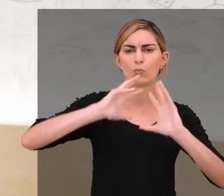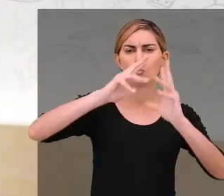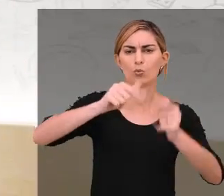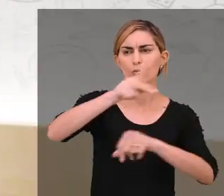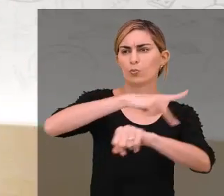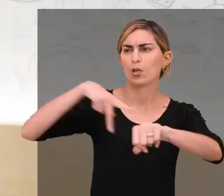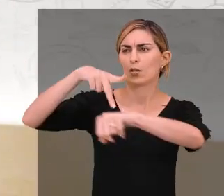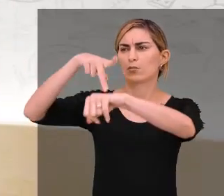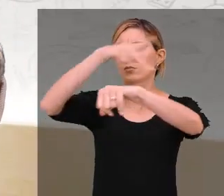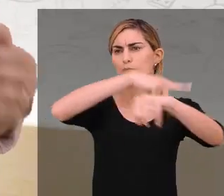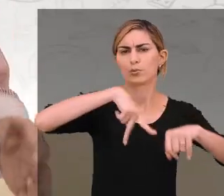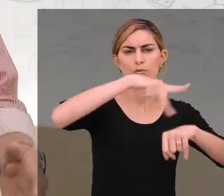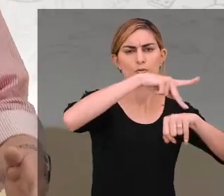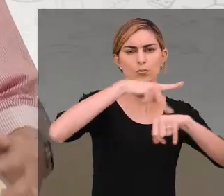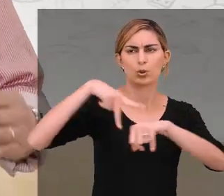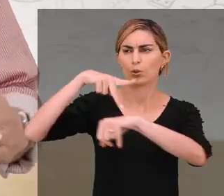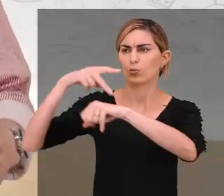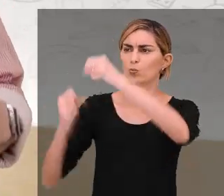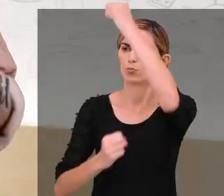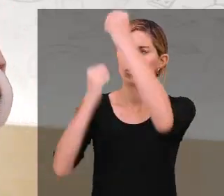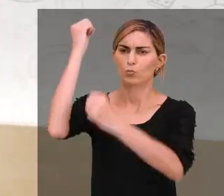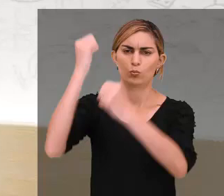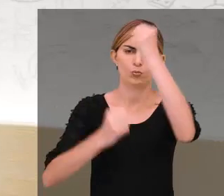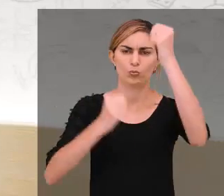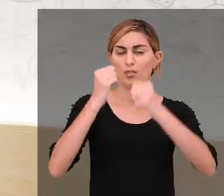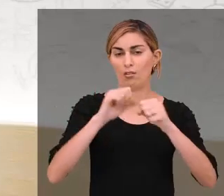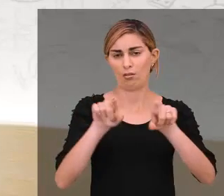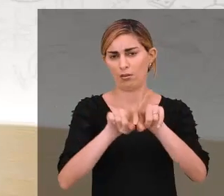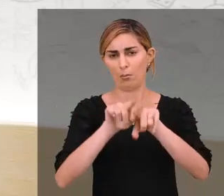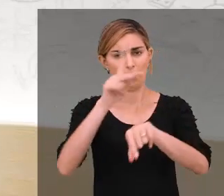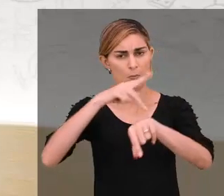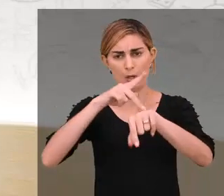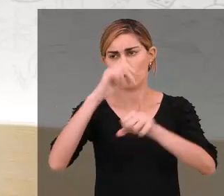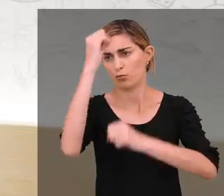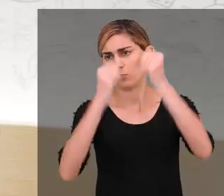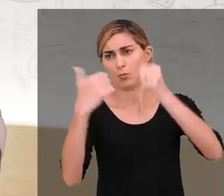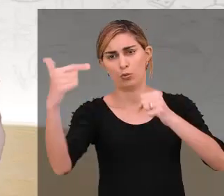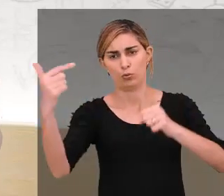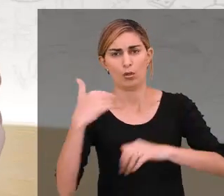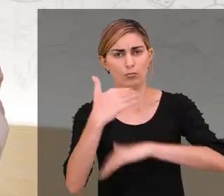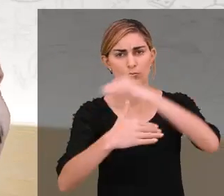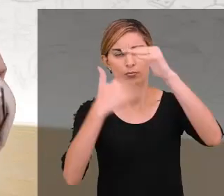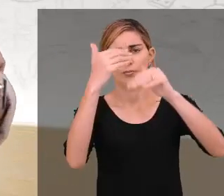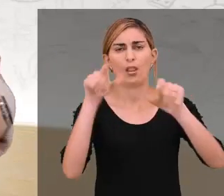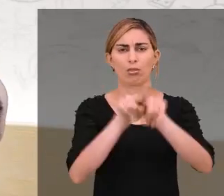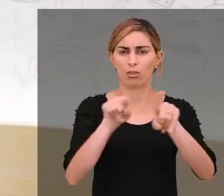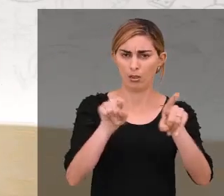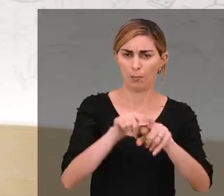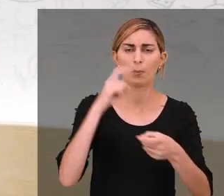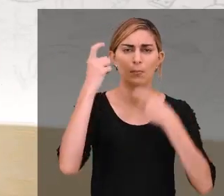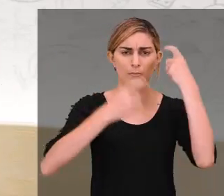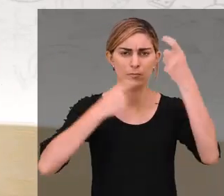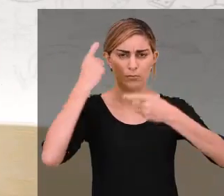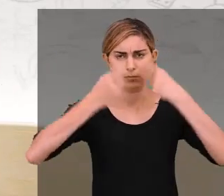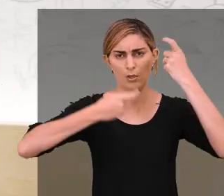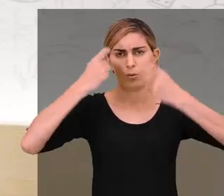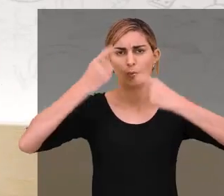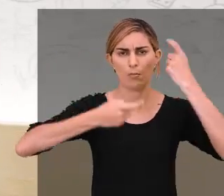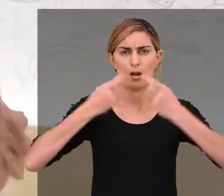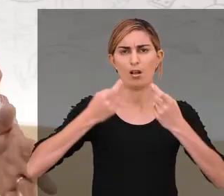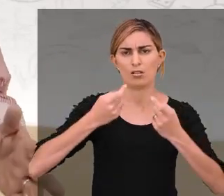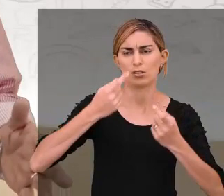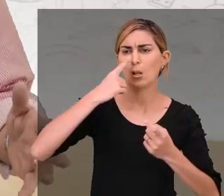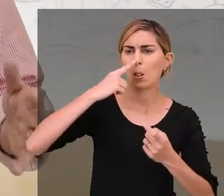do mundo inteiro, as nações industrializadas e nações que não eram industrializadas e estavam em desenvolvimento, elas também se preocupassem com